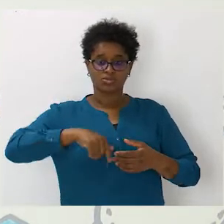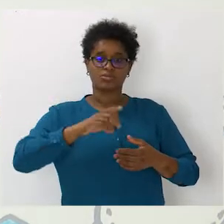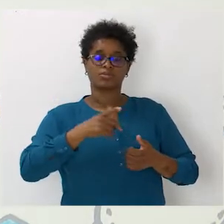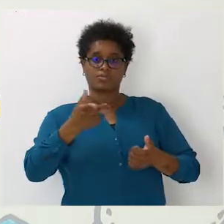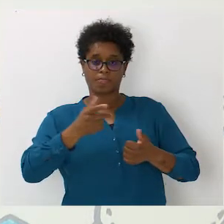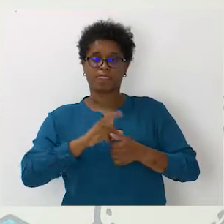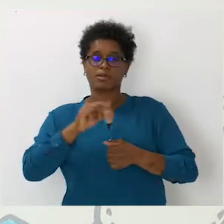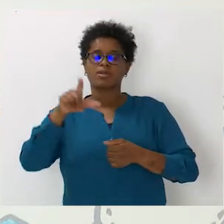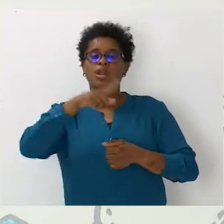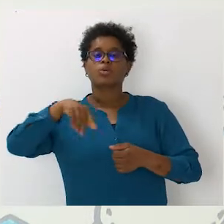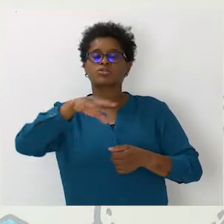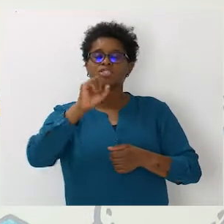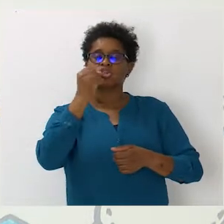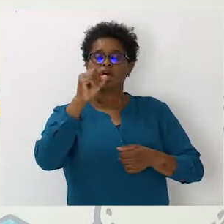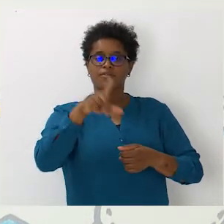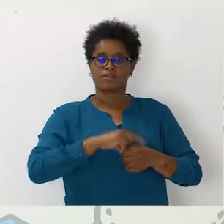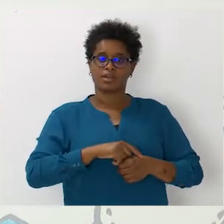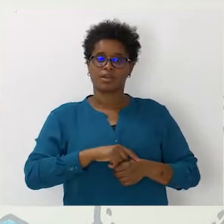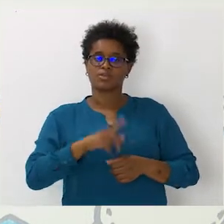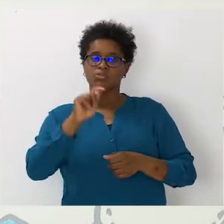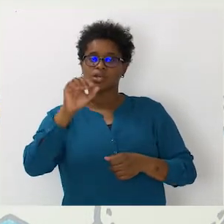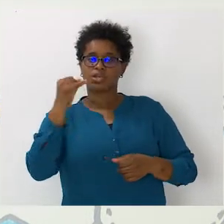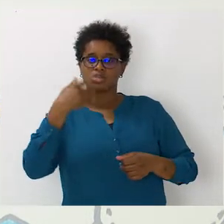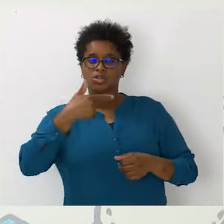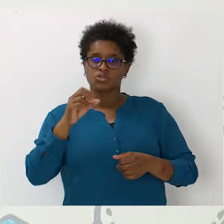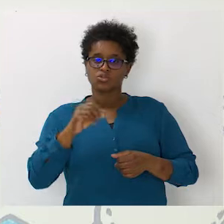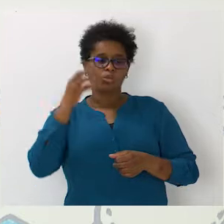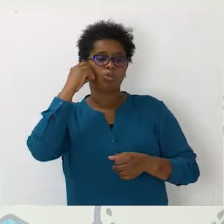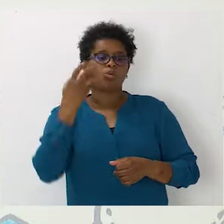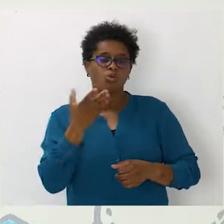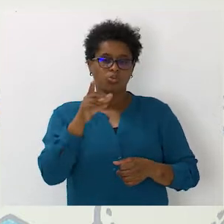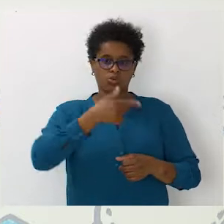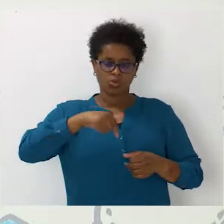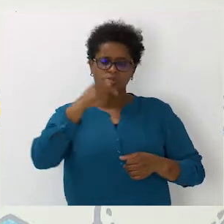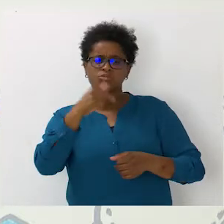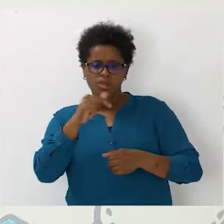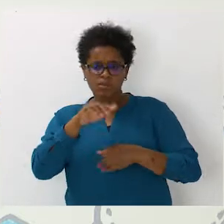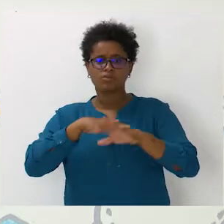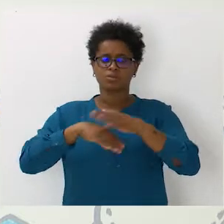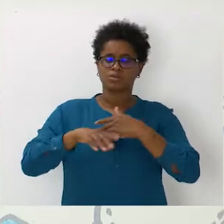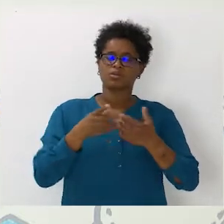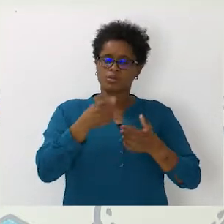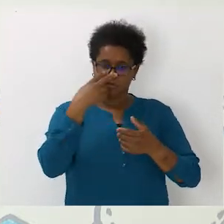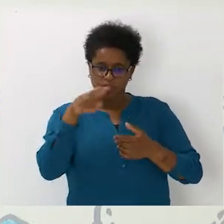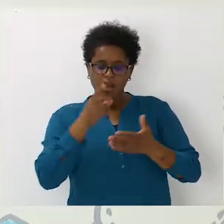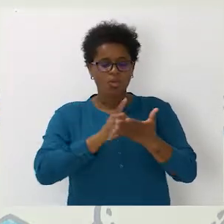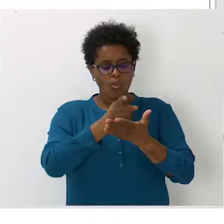localização geográfica do Egito como tivemos que analisar no mapa.